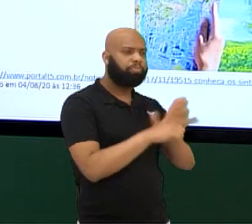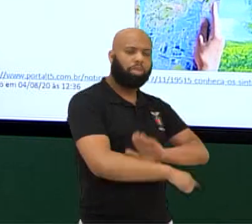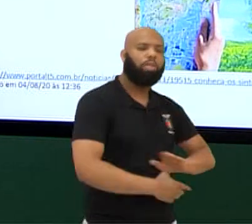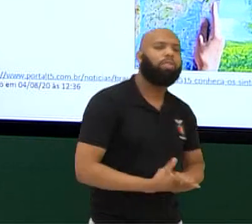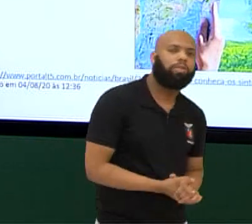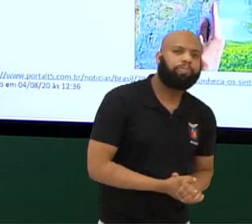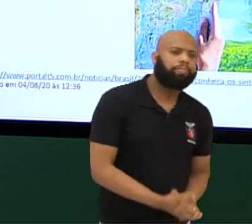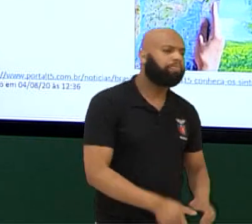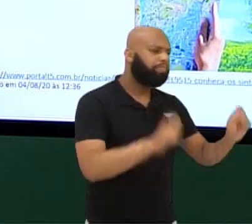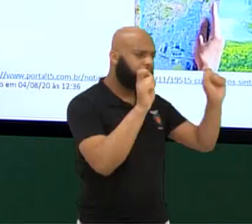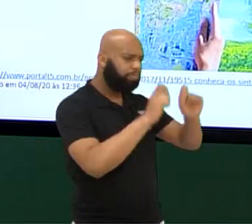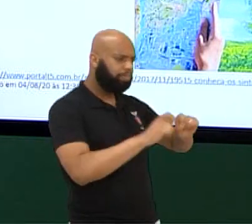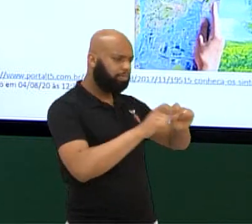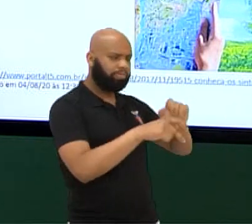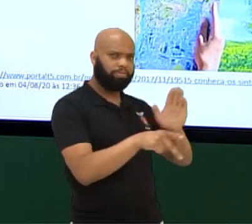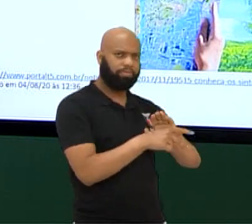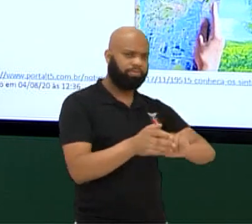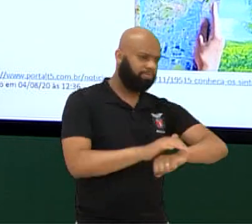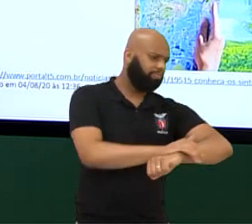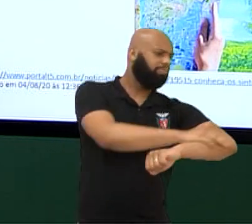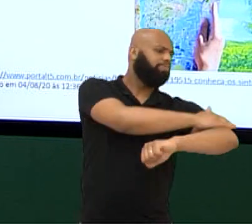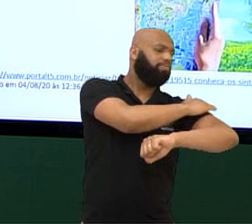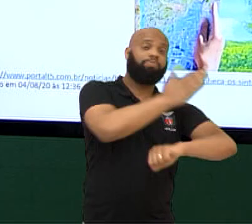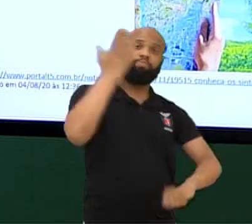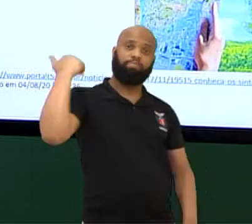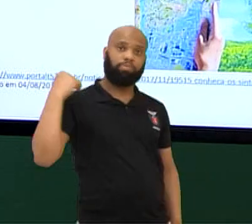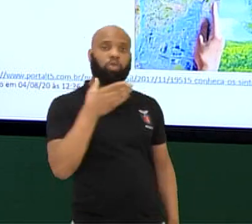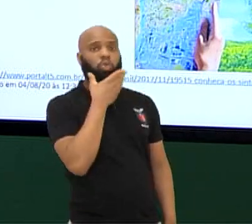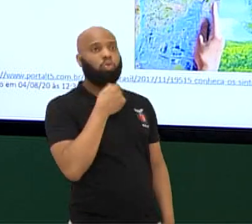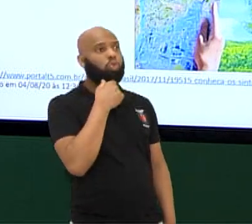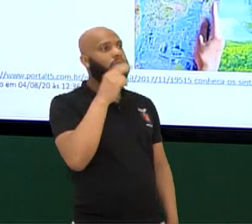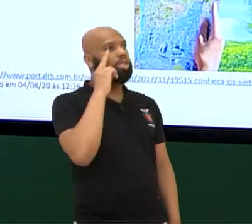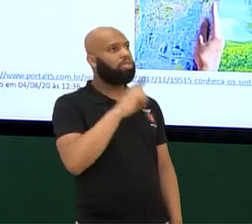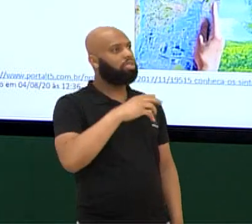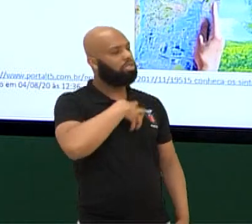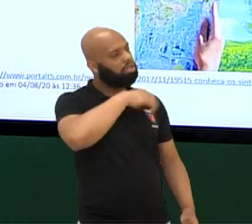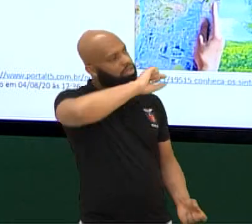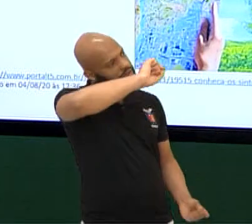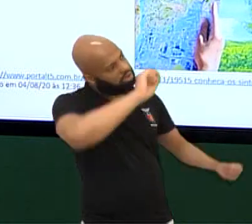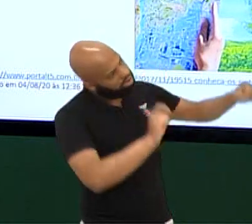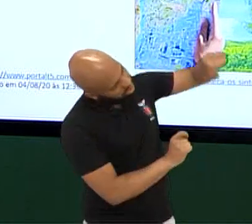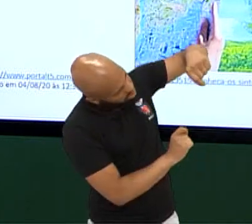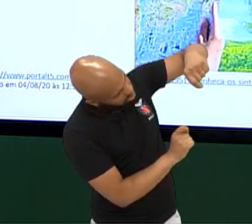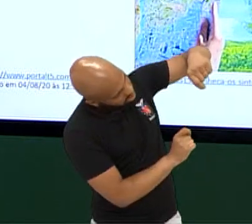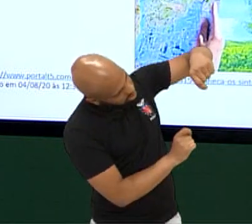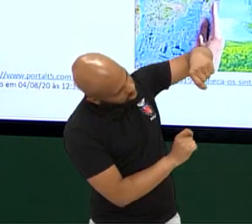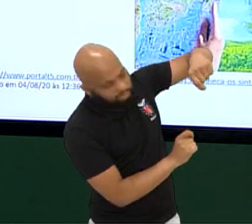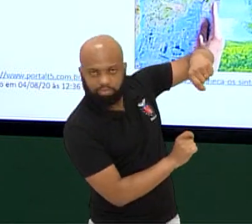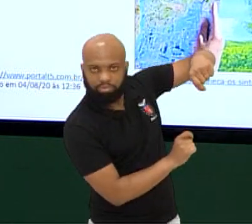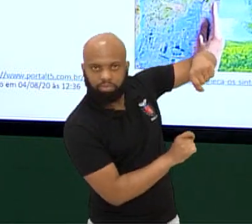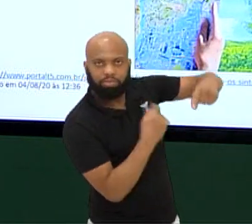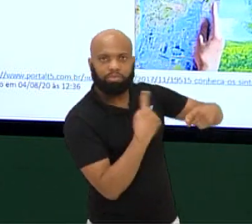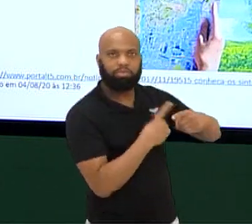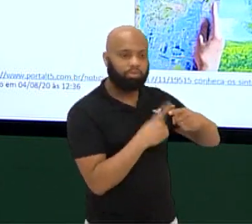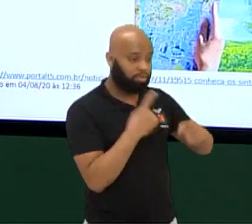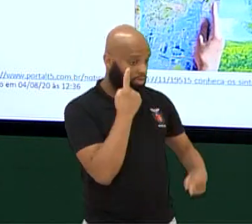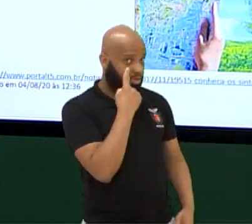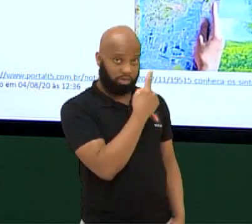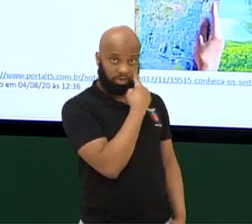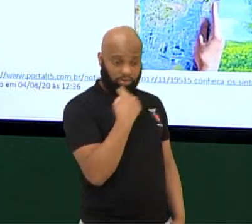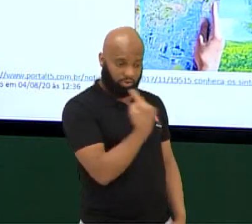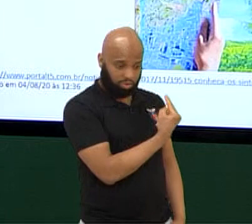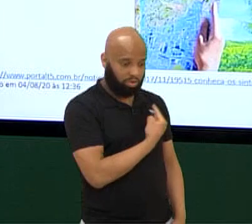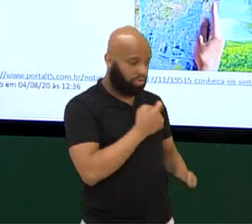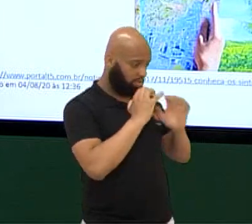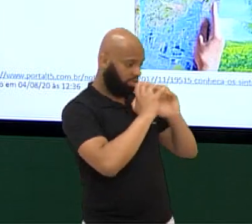será possível que na pré-história o homem enxergava de ponta cabeça? Na verdade, você tem o procedimento que o nosso próprio olho e o